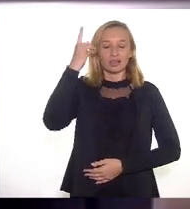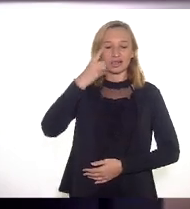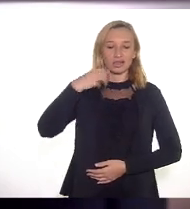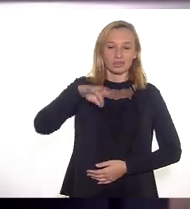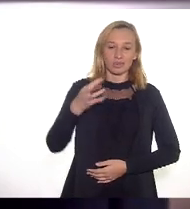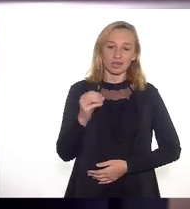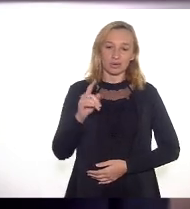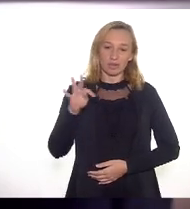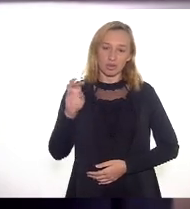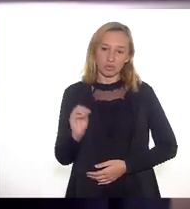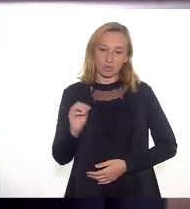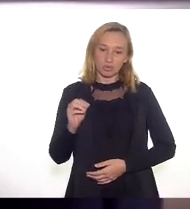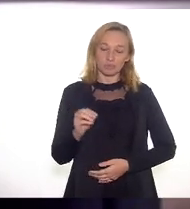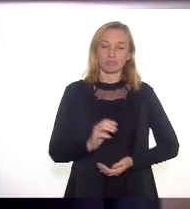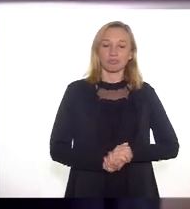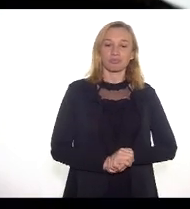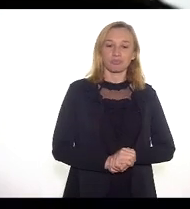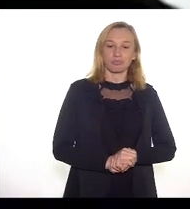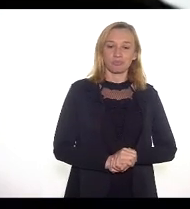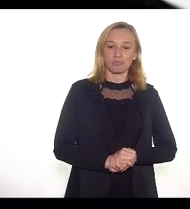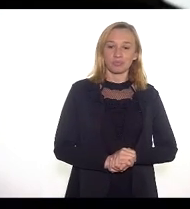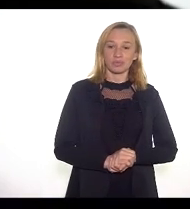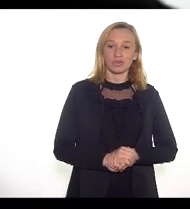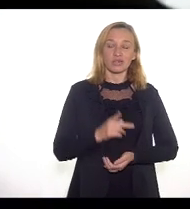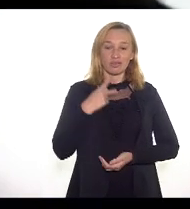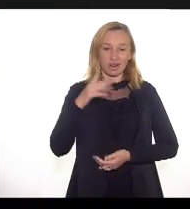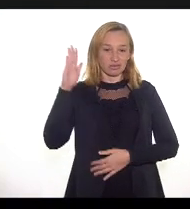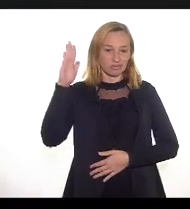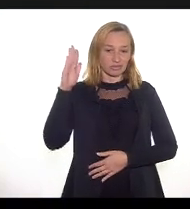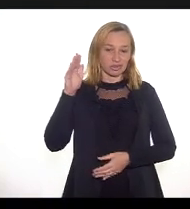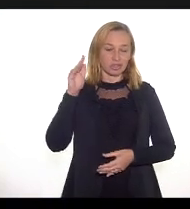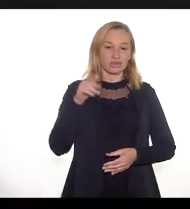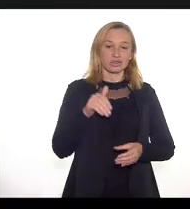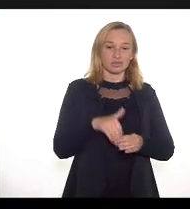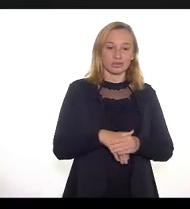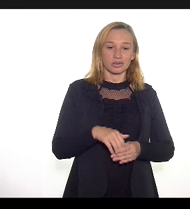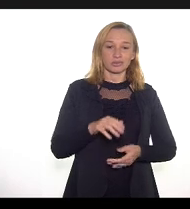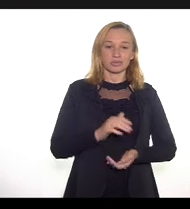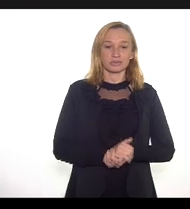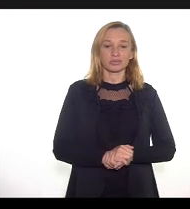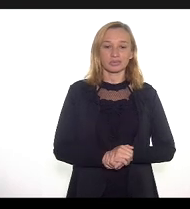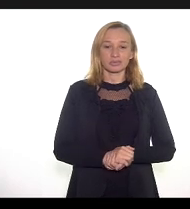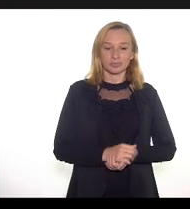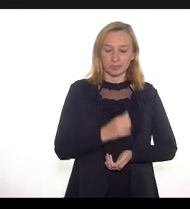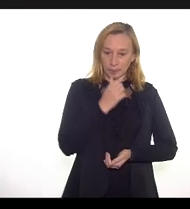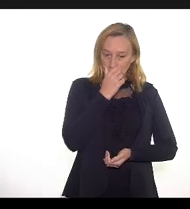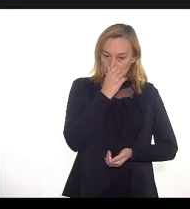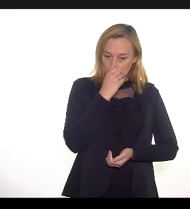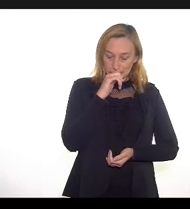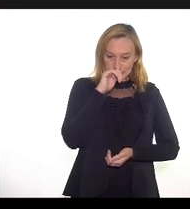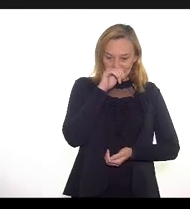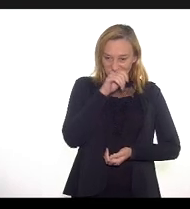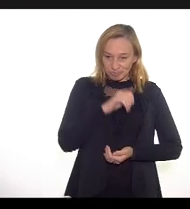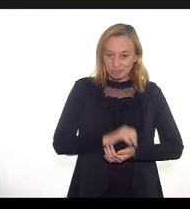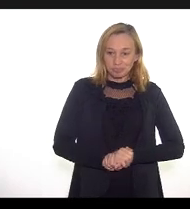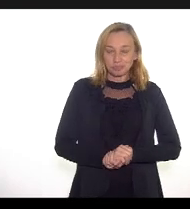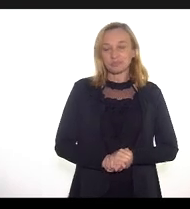Márcio Gualberto, por favor. Declaração de voto, presidente. Na declaração, presidente. Pode ser a fim.